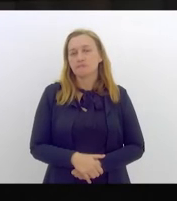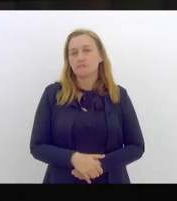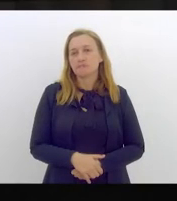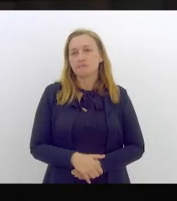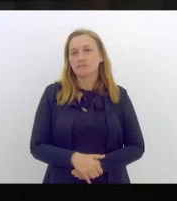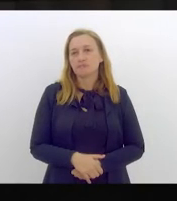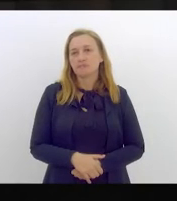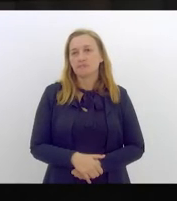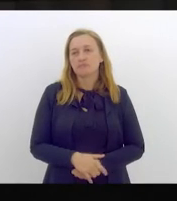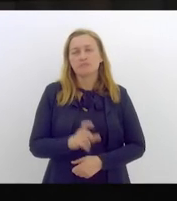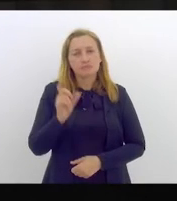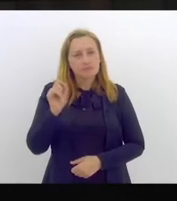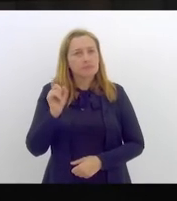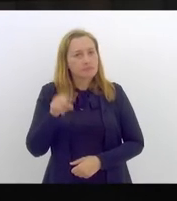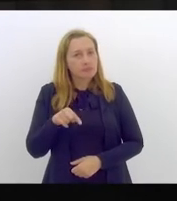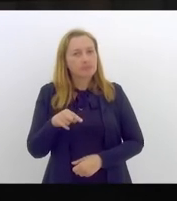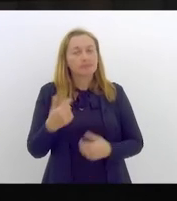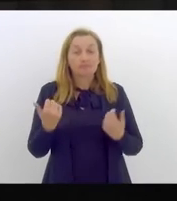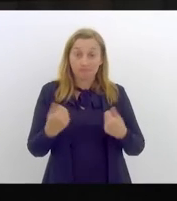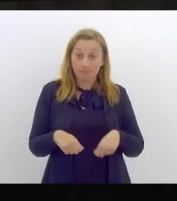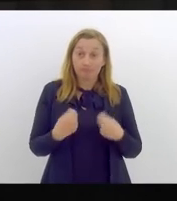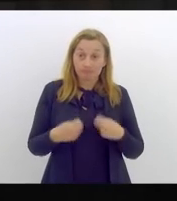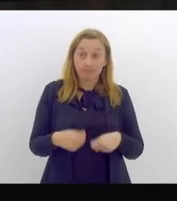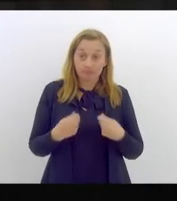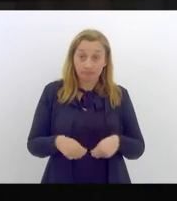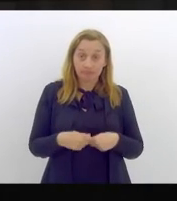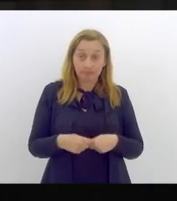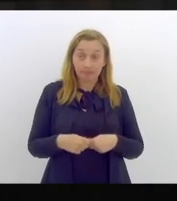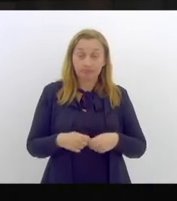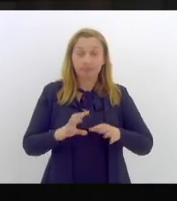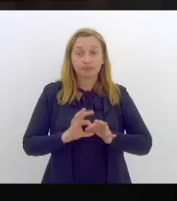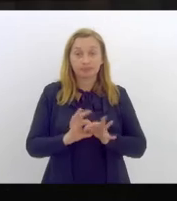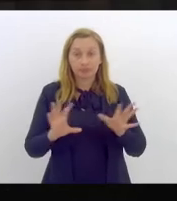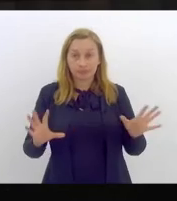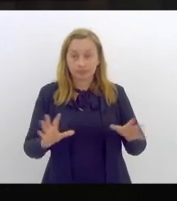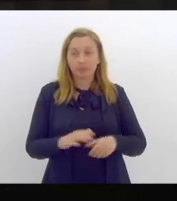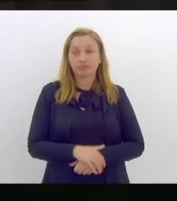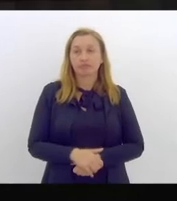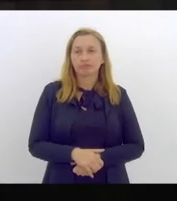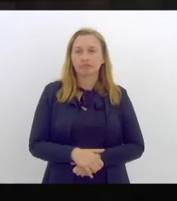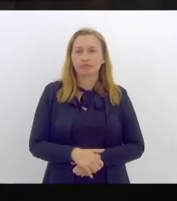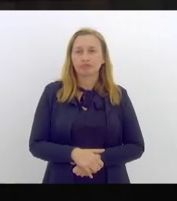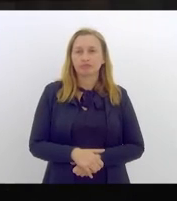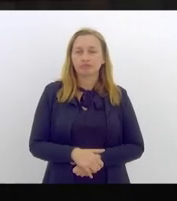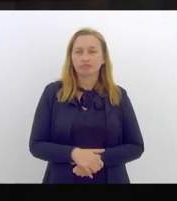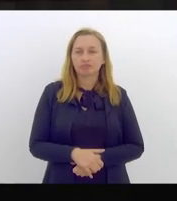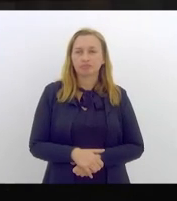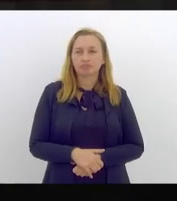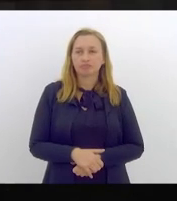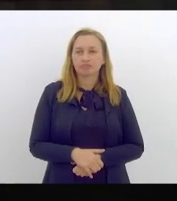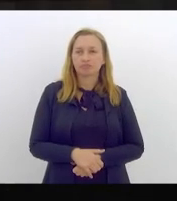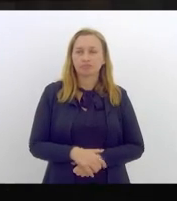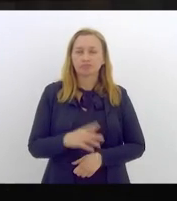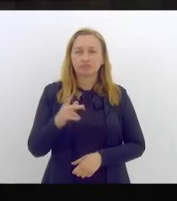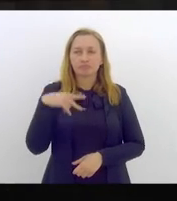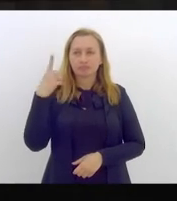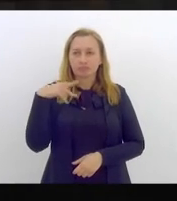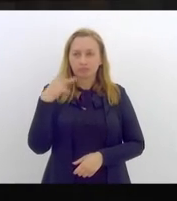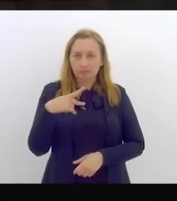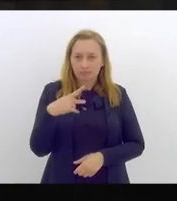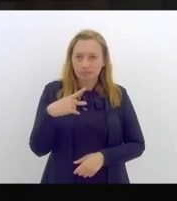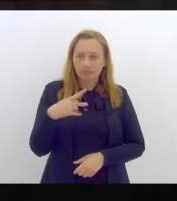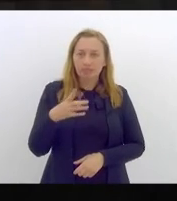daquilo que é necessário para permitir você, como parlamentar,